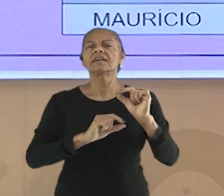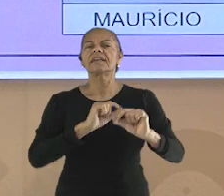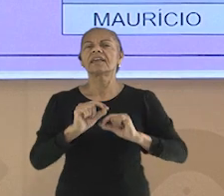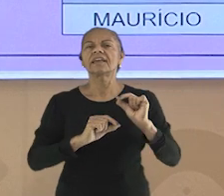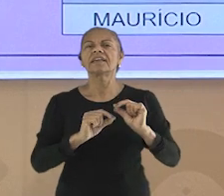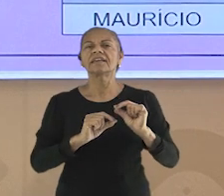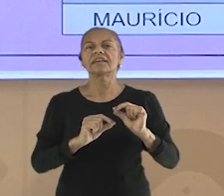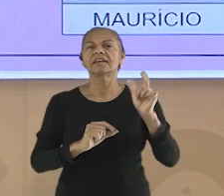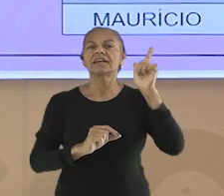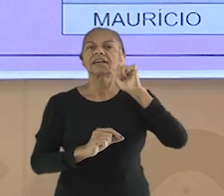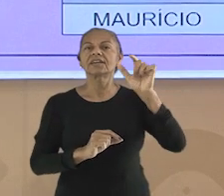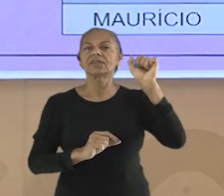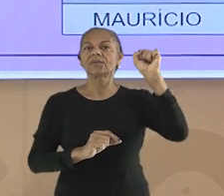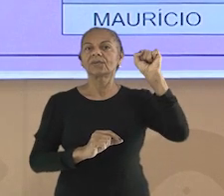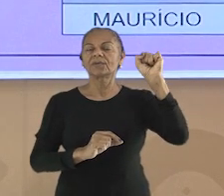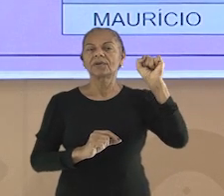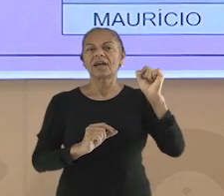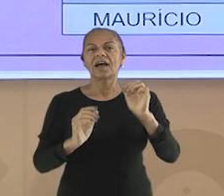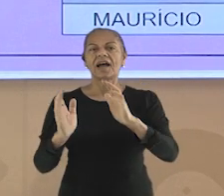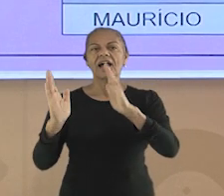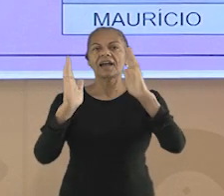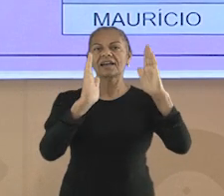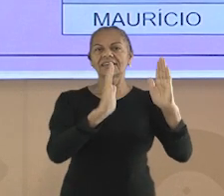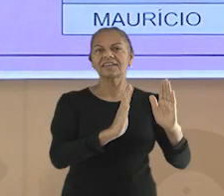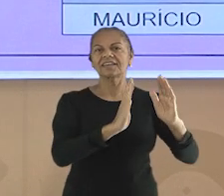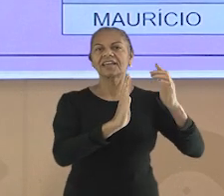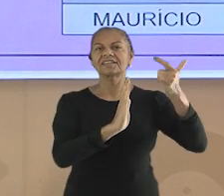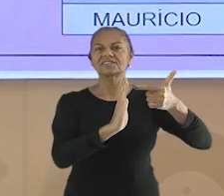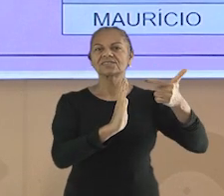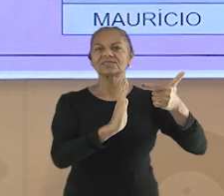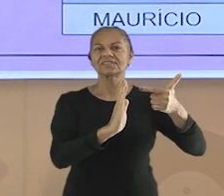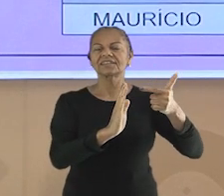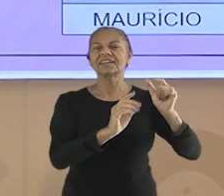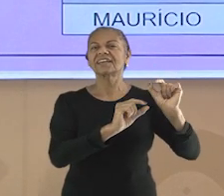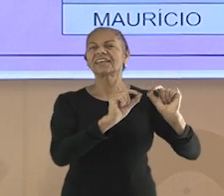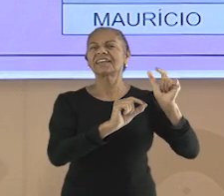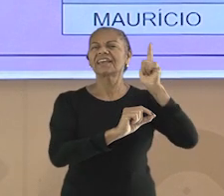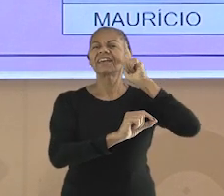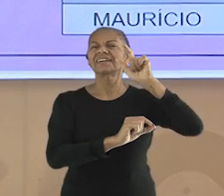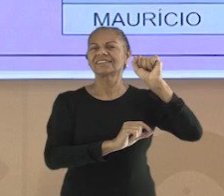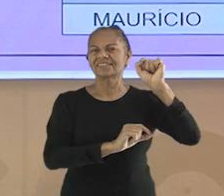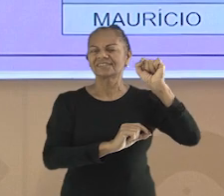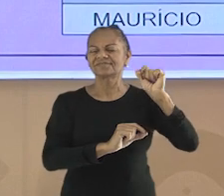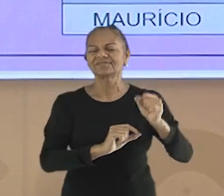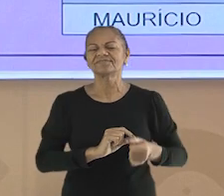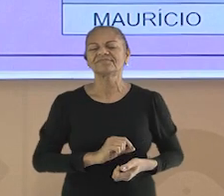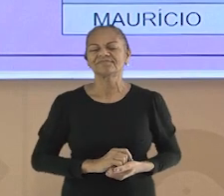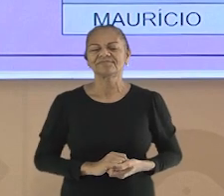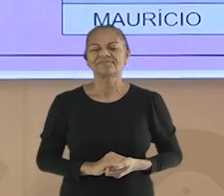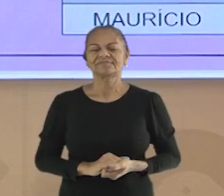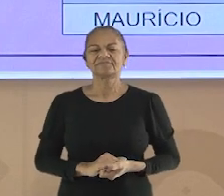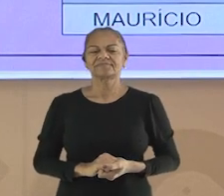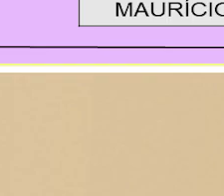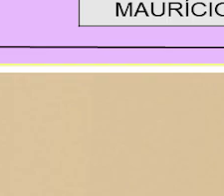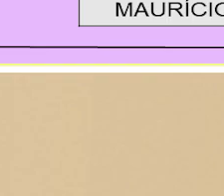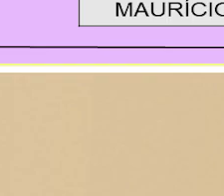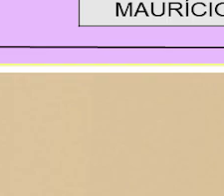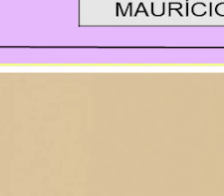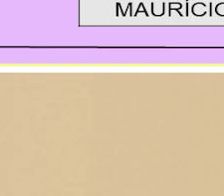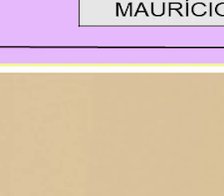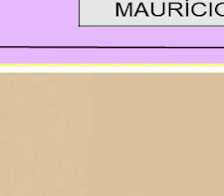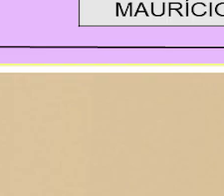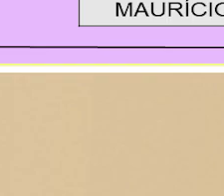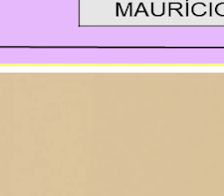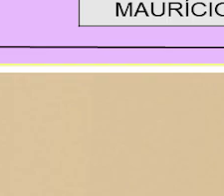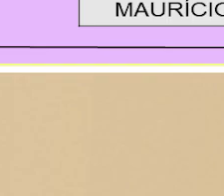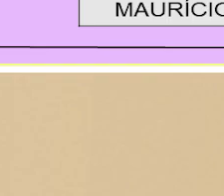Agora me responda outra. Quem ganhou a segunda rodada? Vou dar um tempo para vocês me responderem.